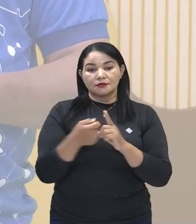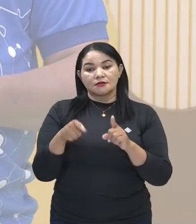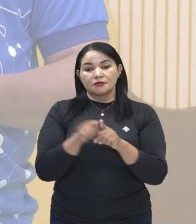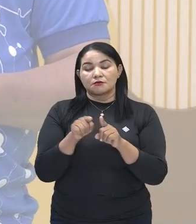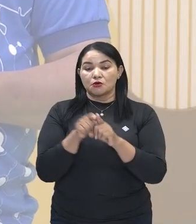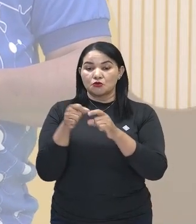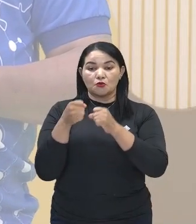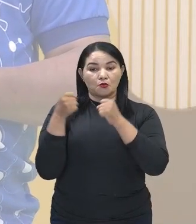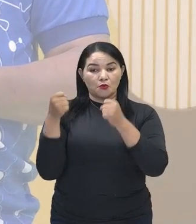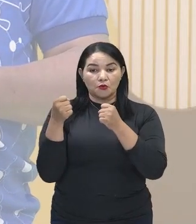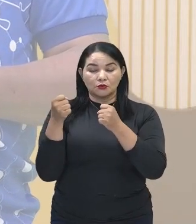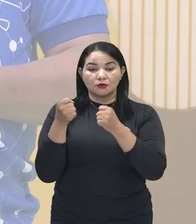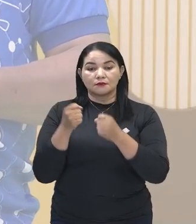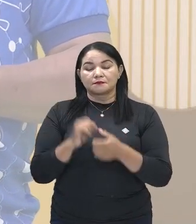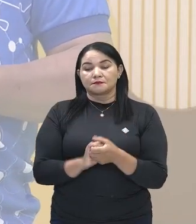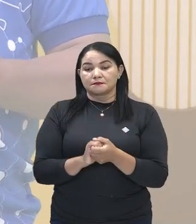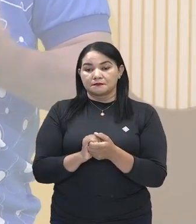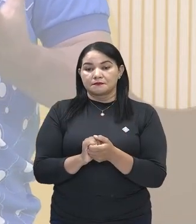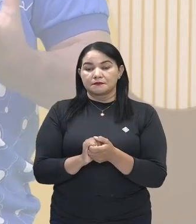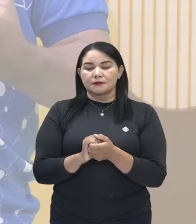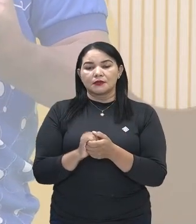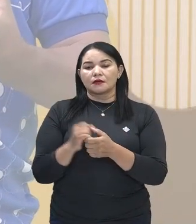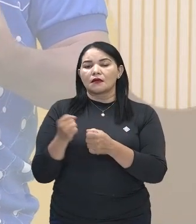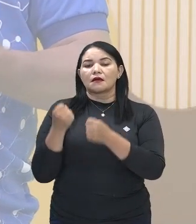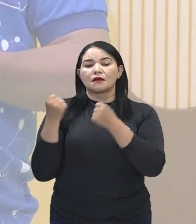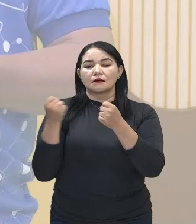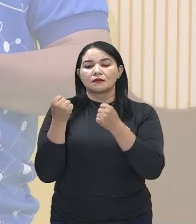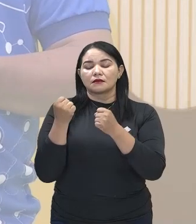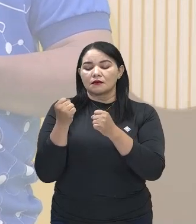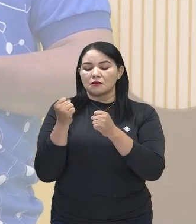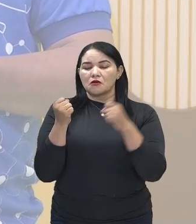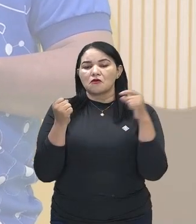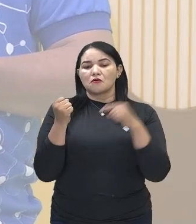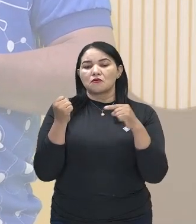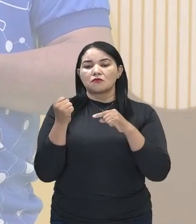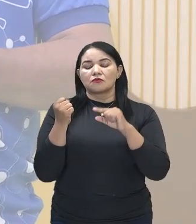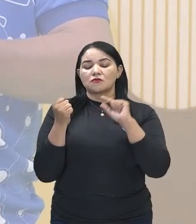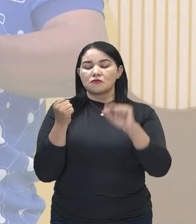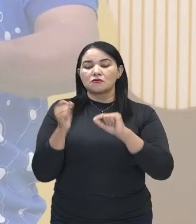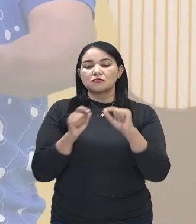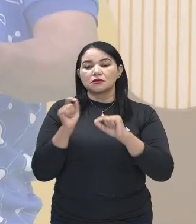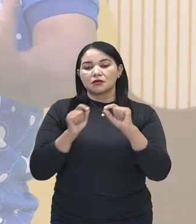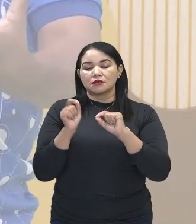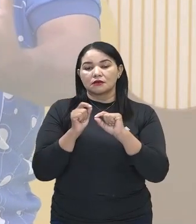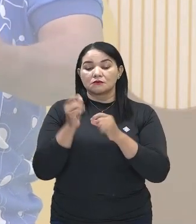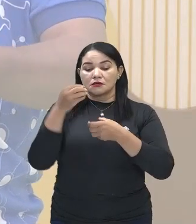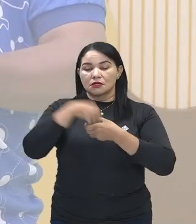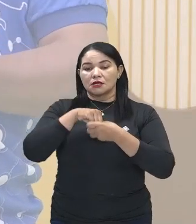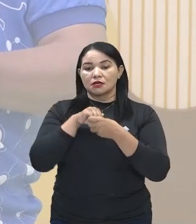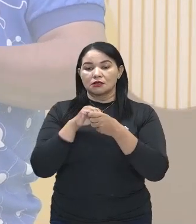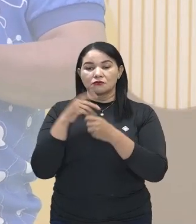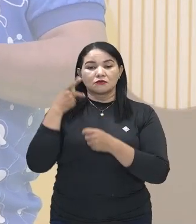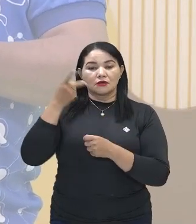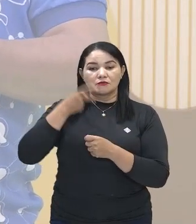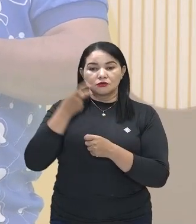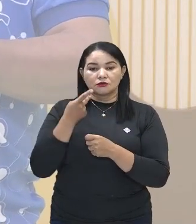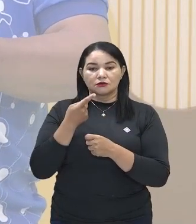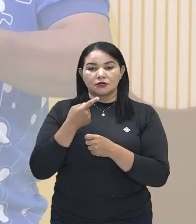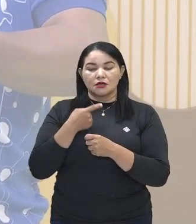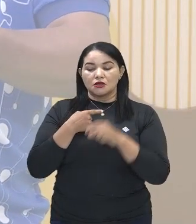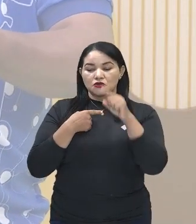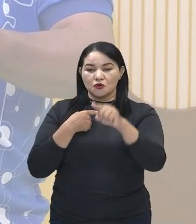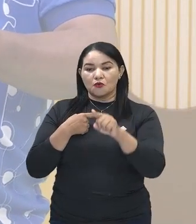poder. Então, o poder, o que é o poder dentro da política? Não é o poder de mandar no outro,